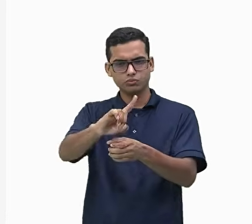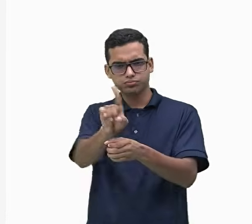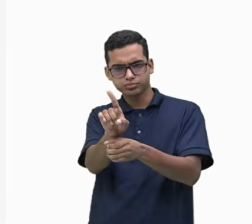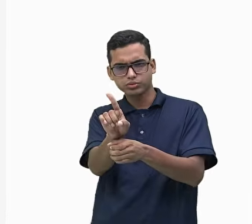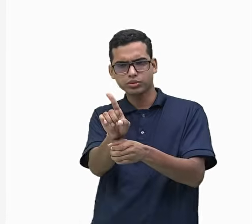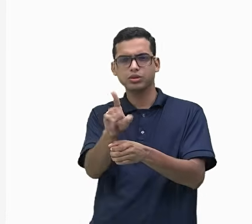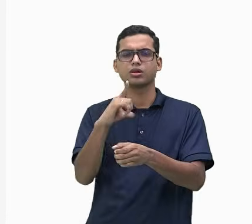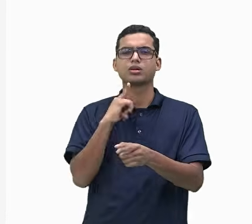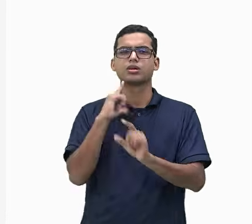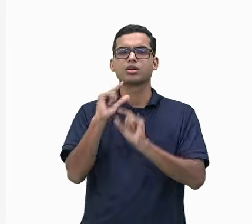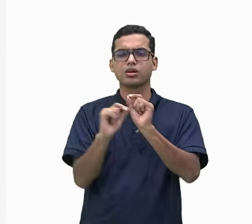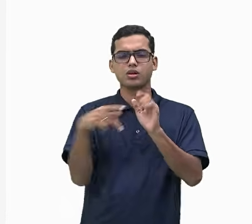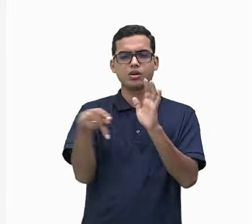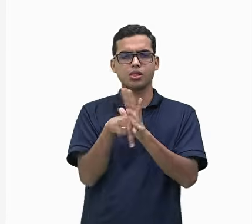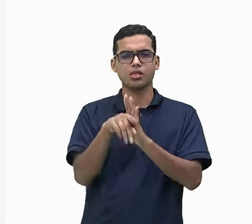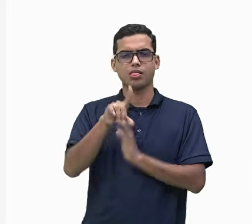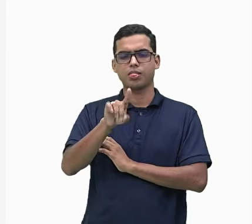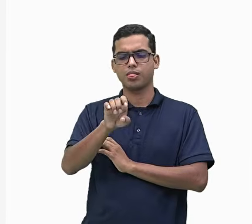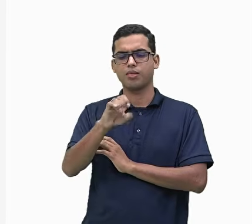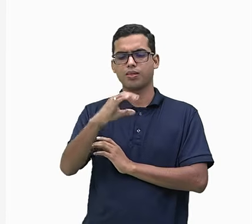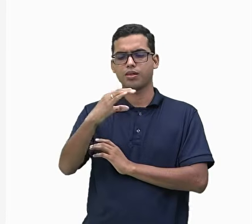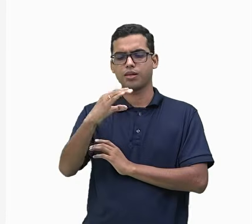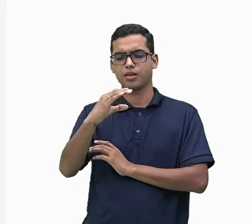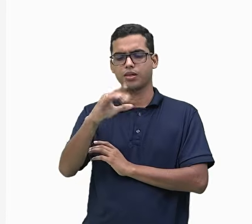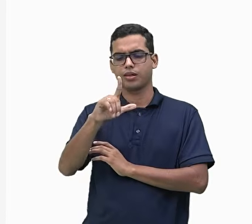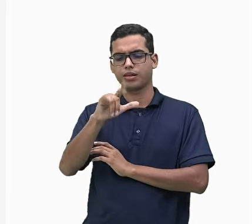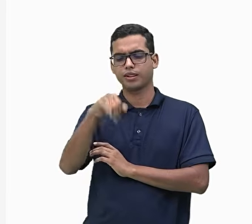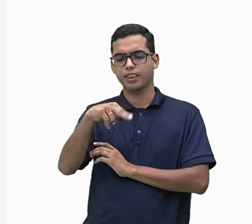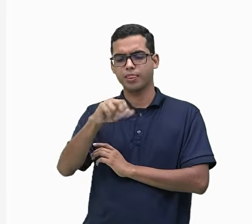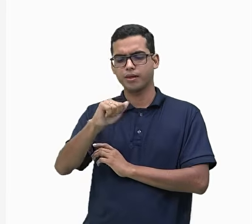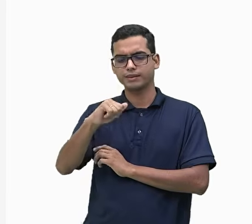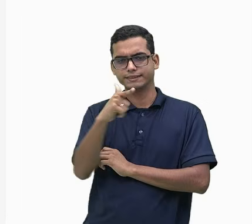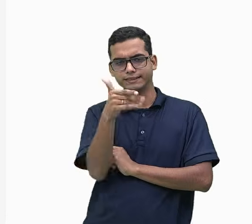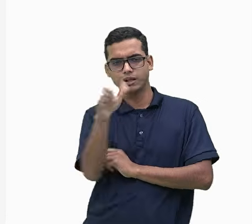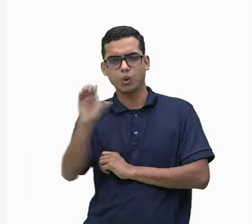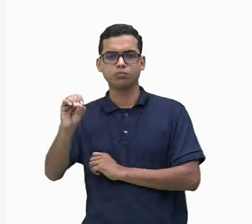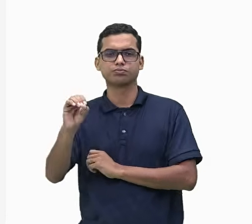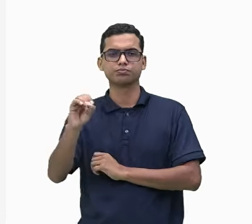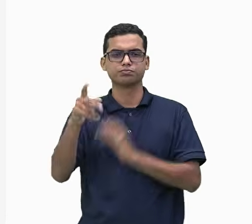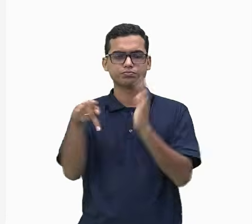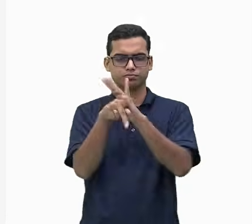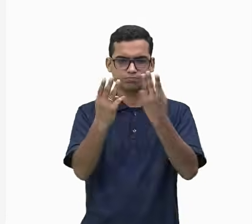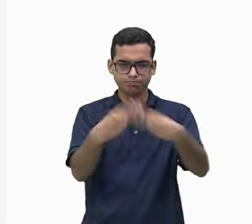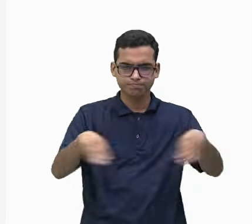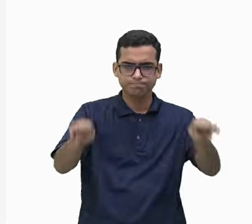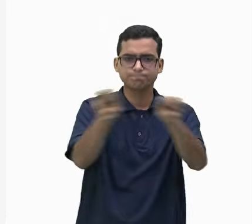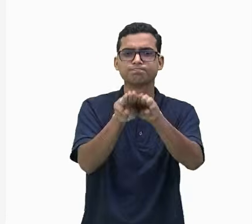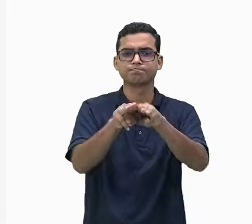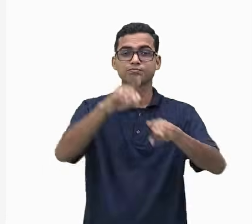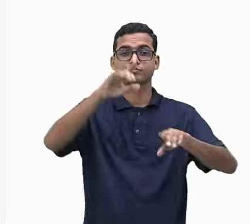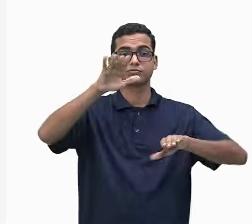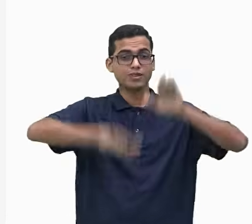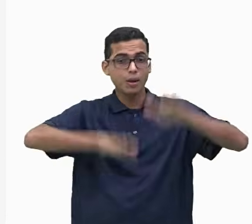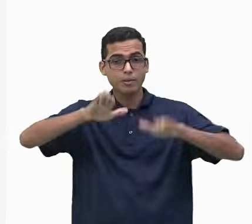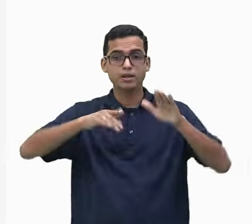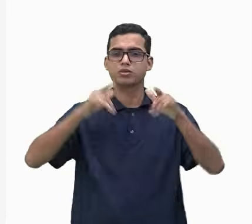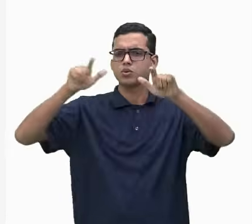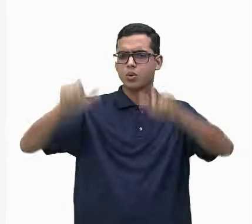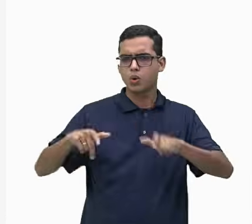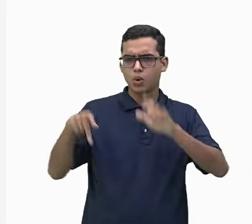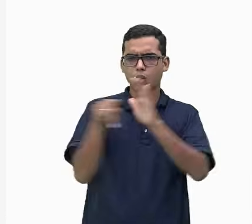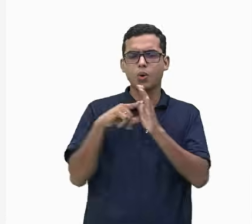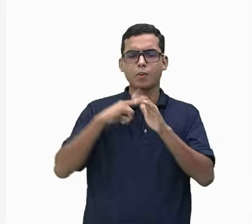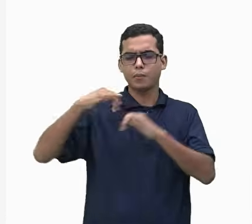de declinação magnética e varia ali conforme a localização no